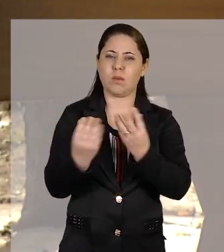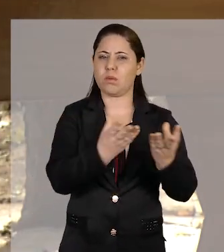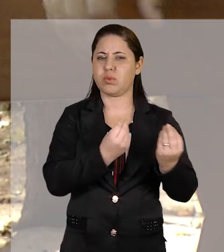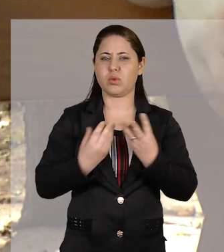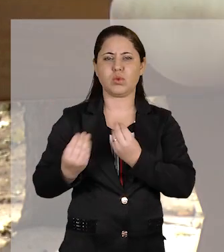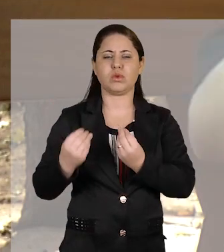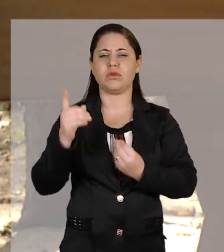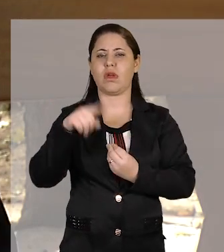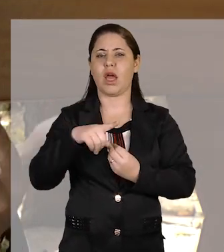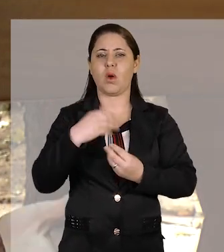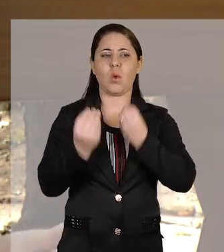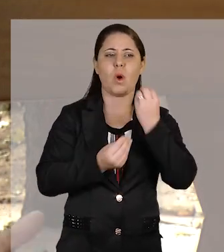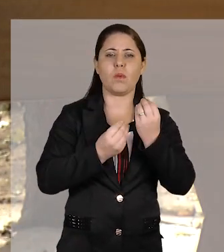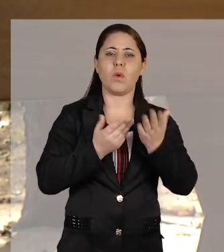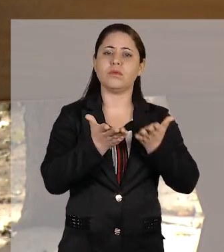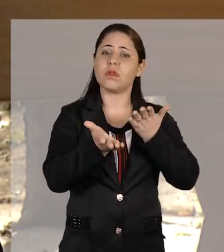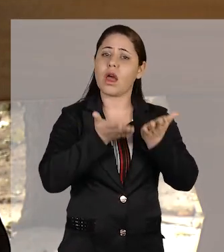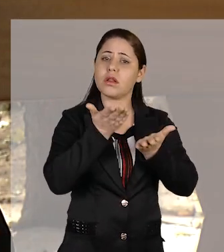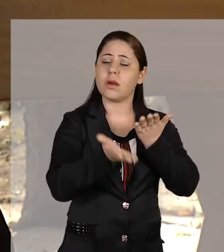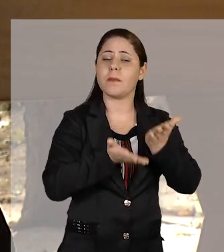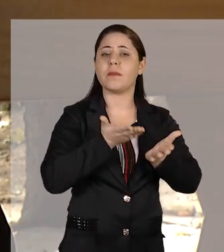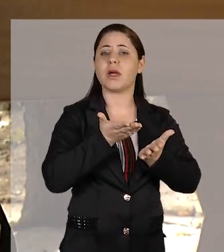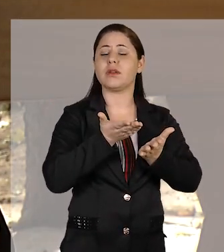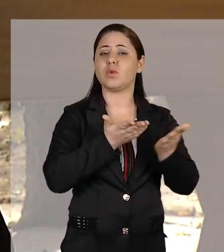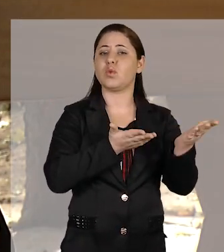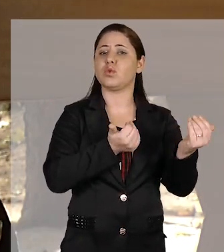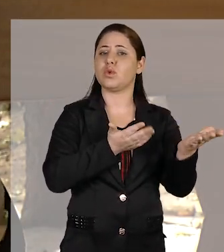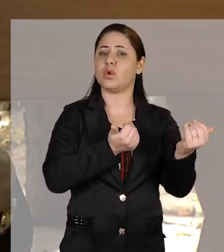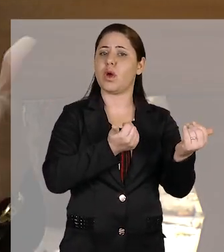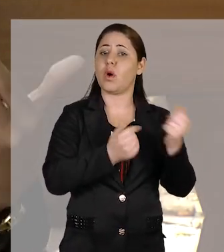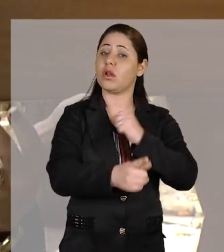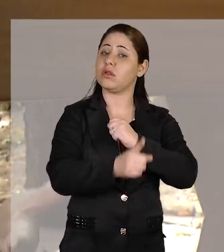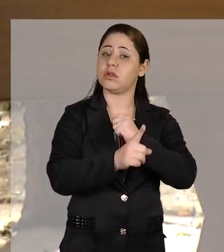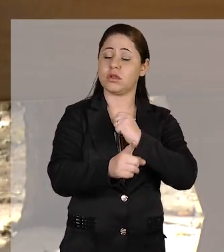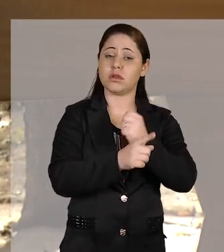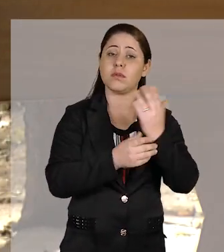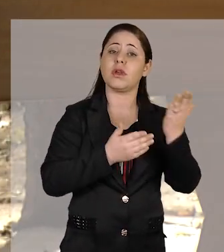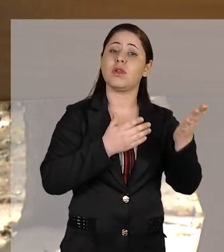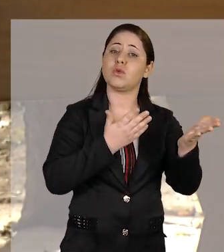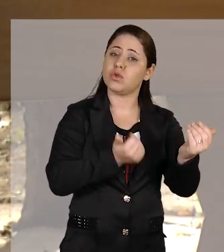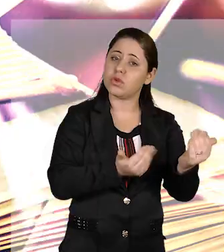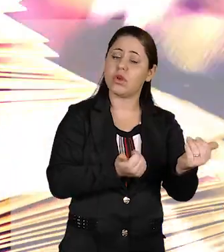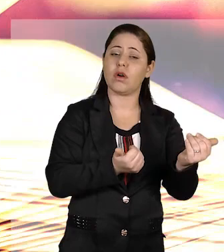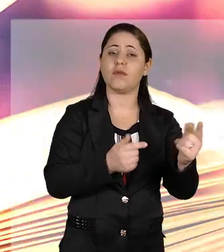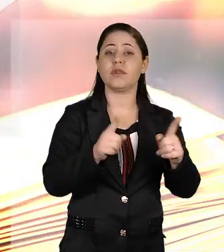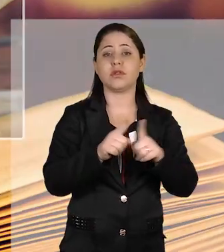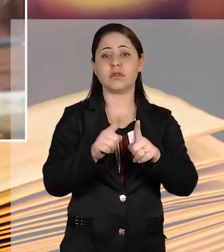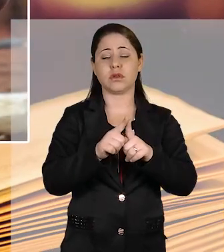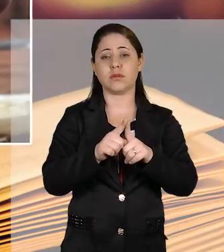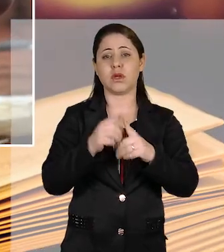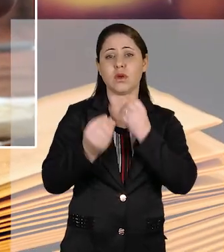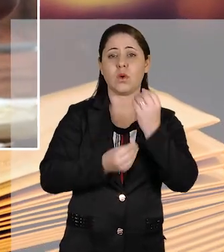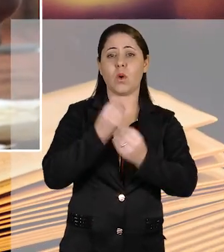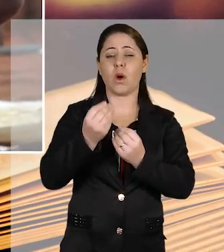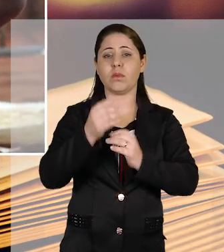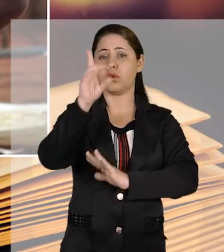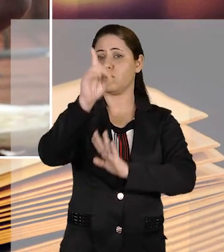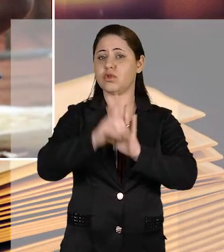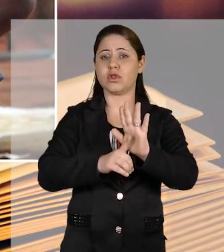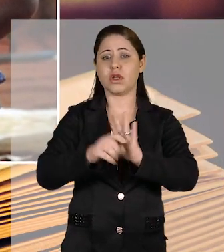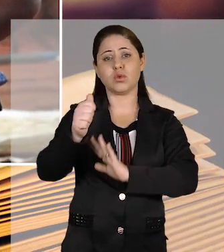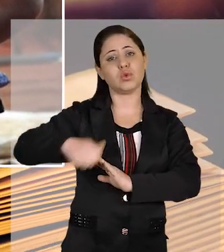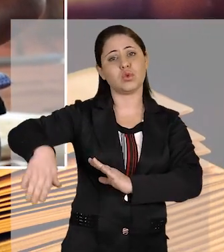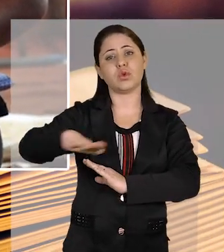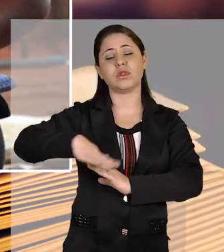muito, né, em relação ao tratamento desses adolescentes, ao atendimento desses adolescentes e também em relação aos